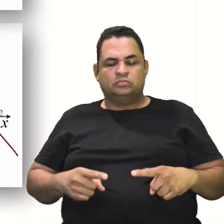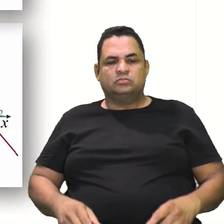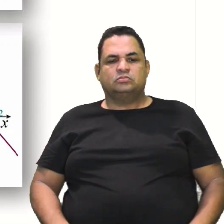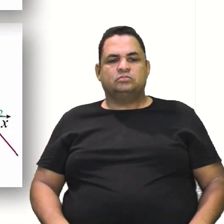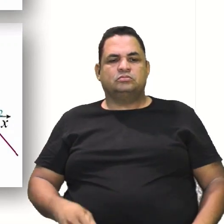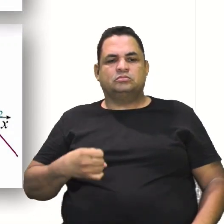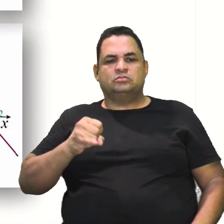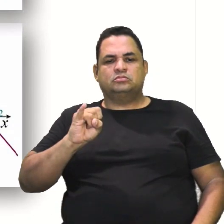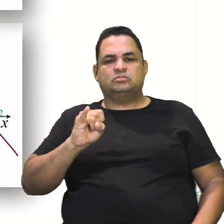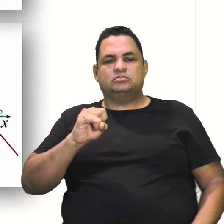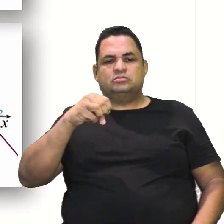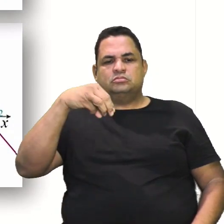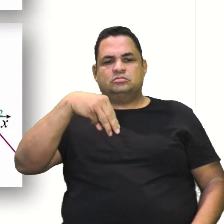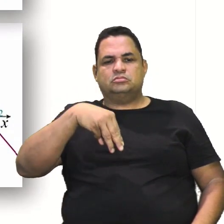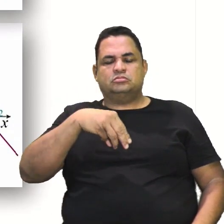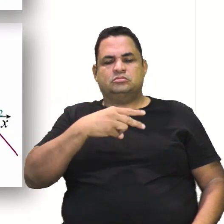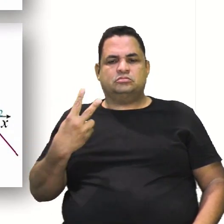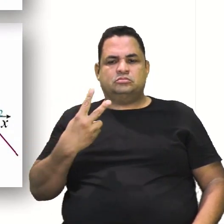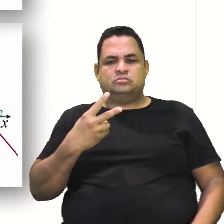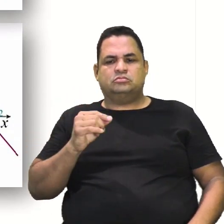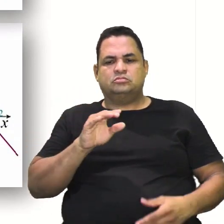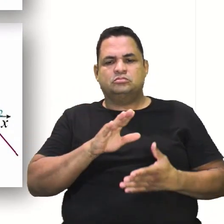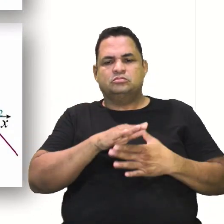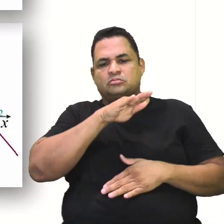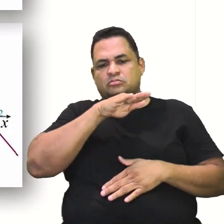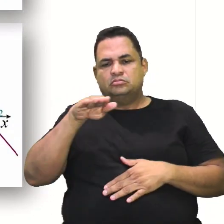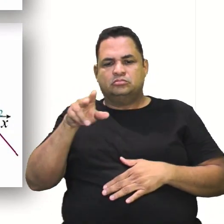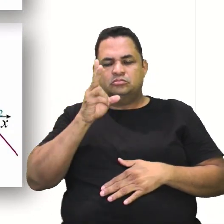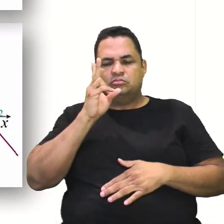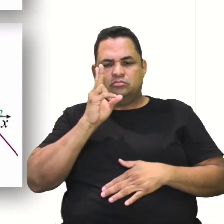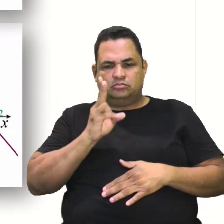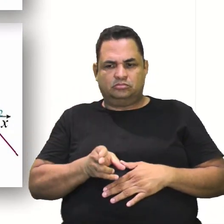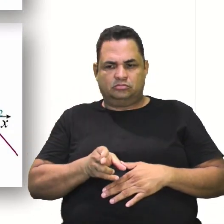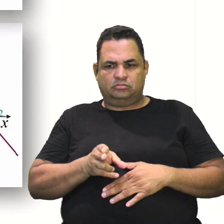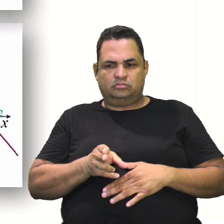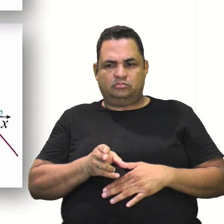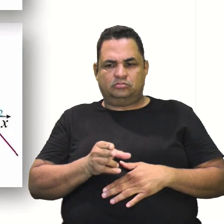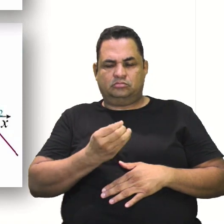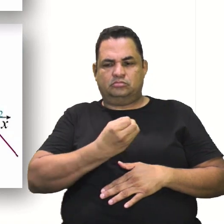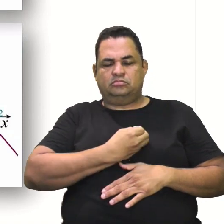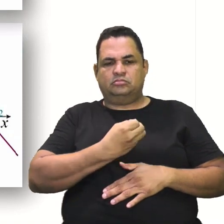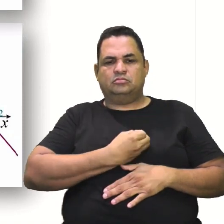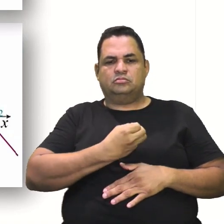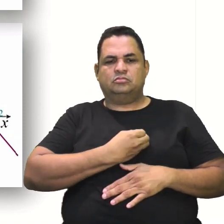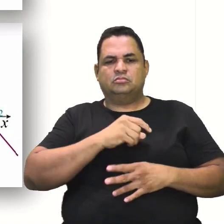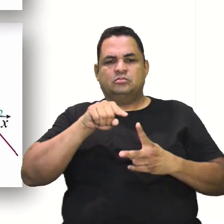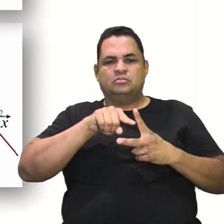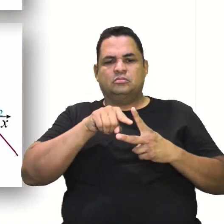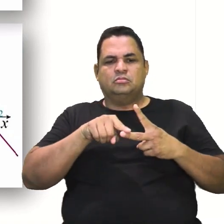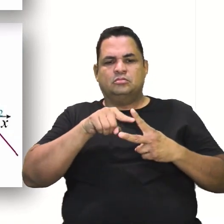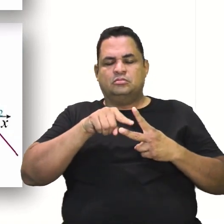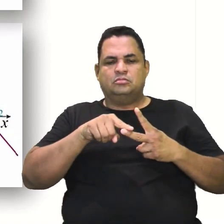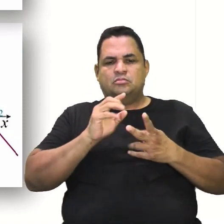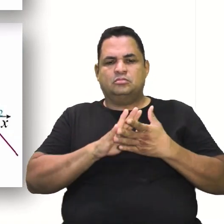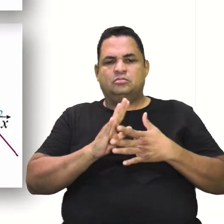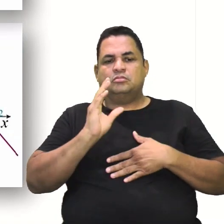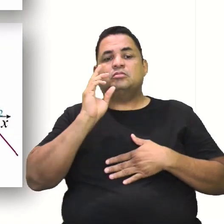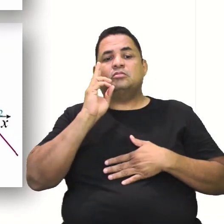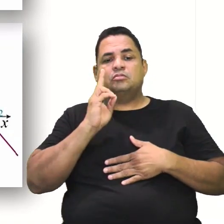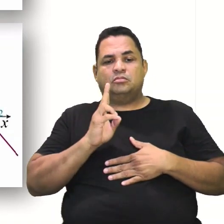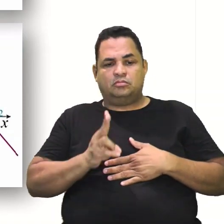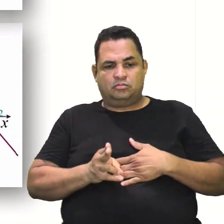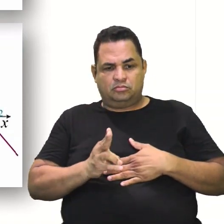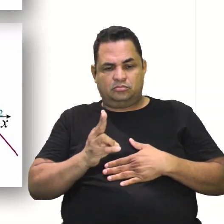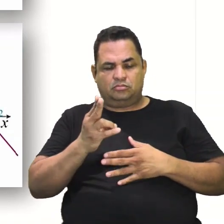Se o m de duas retas for igual, ou seja, se o coeficiente angular de duas retas for o